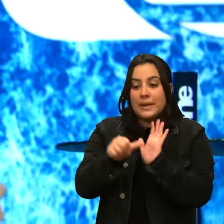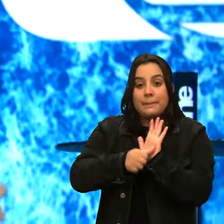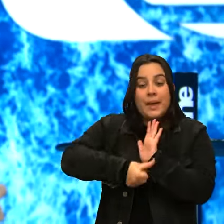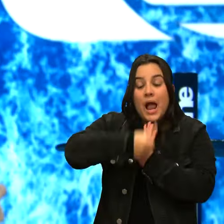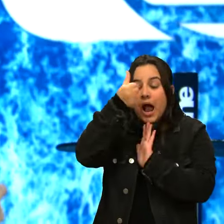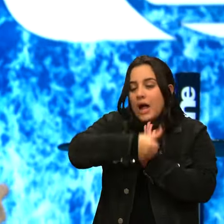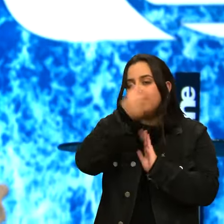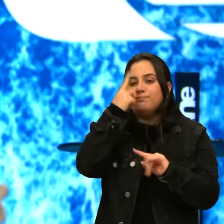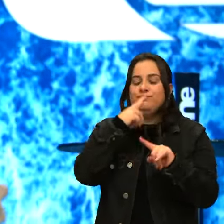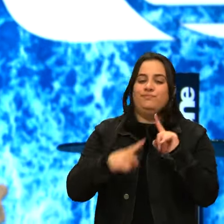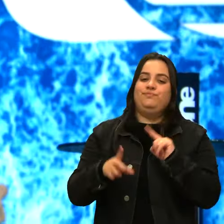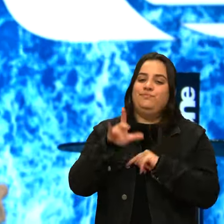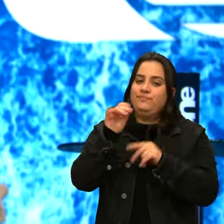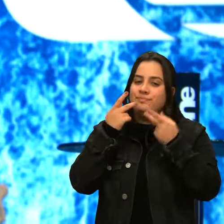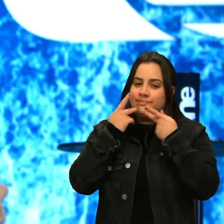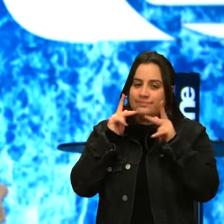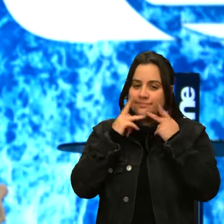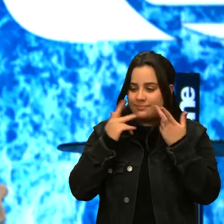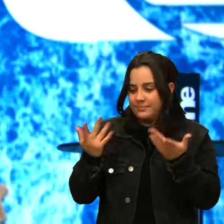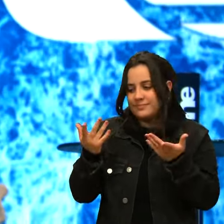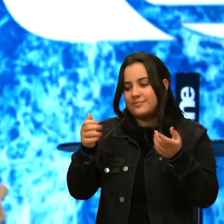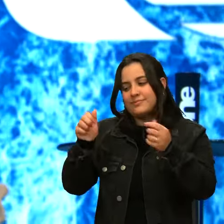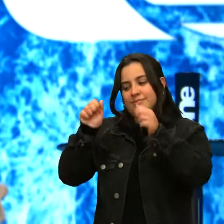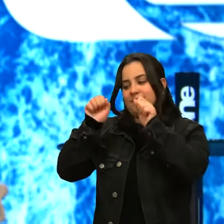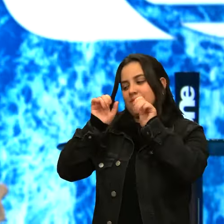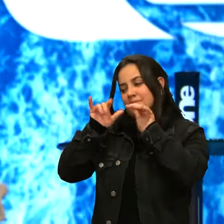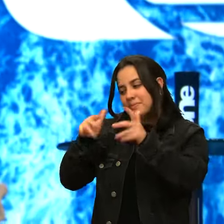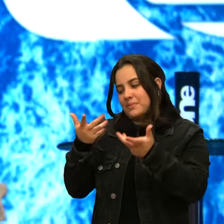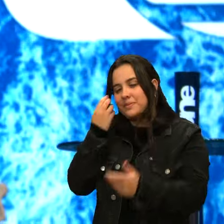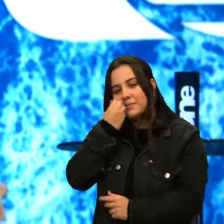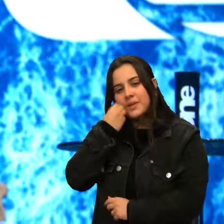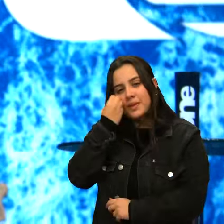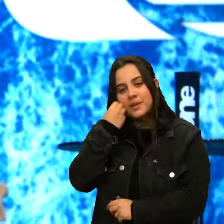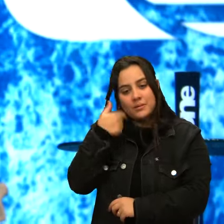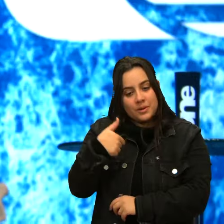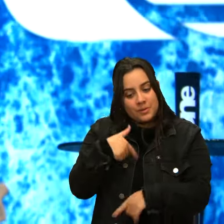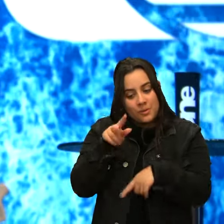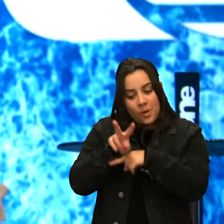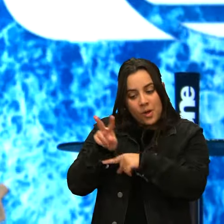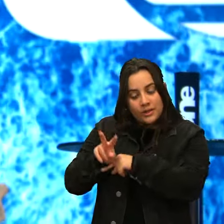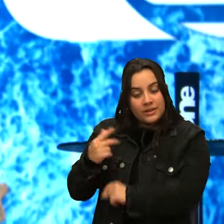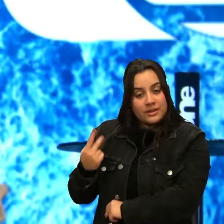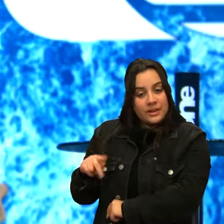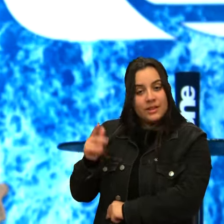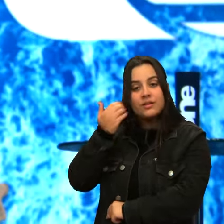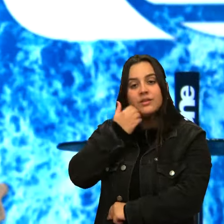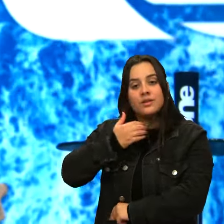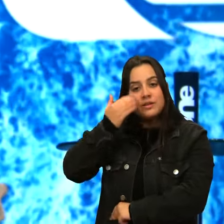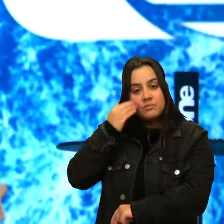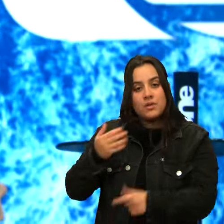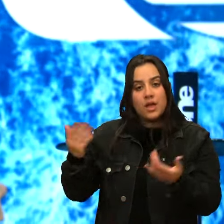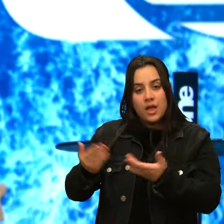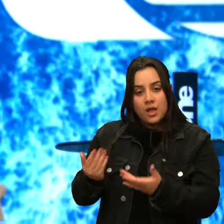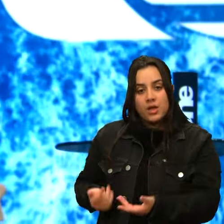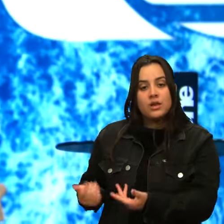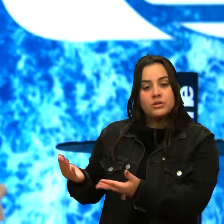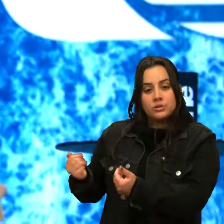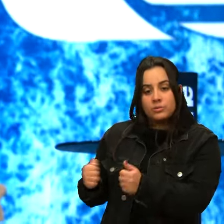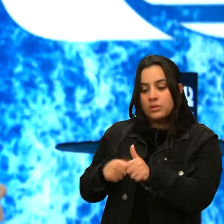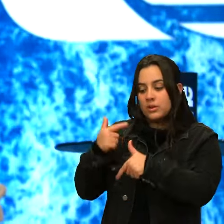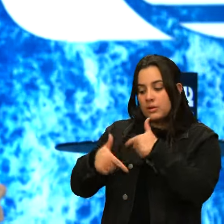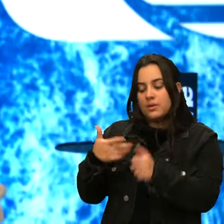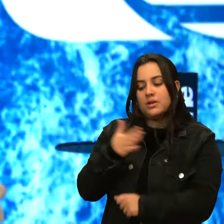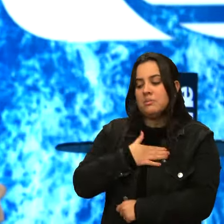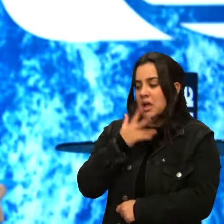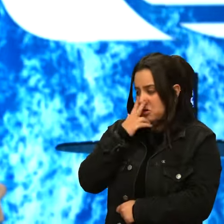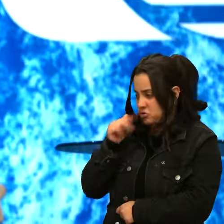só. E é uma bênção, um privilégio estar aqui, porque eu cuidei dela quando ela era adolescente, agora que ela é jovem, ela trabalha comigo. Ela achou